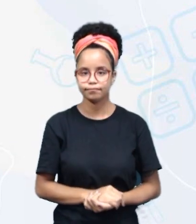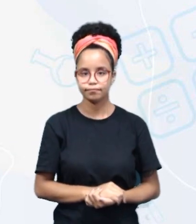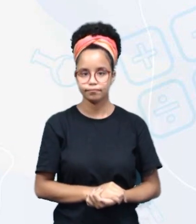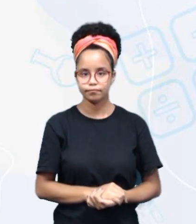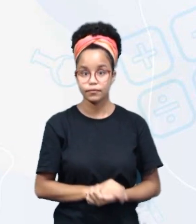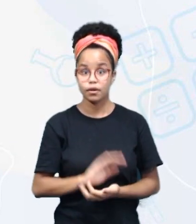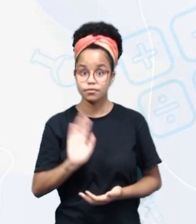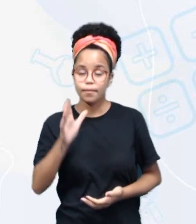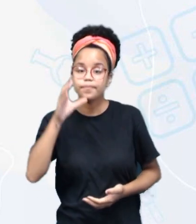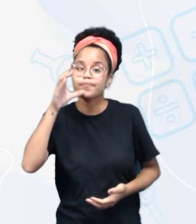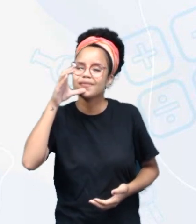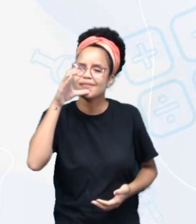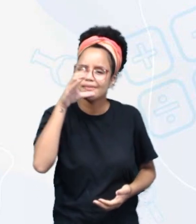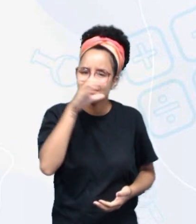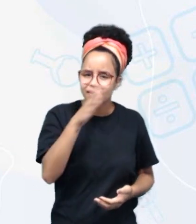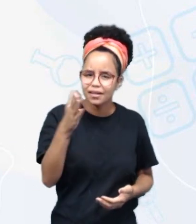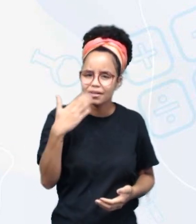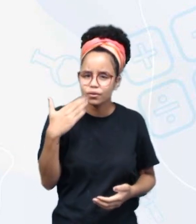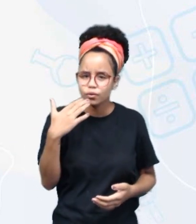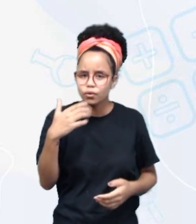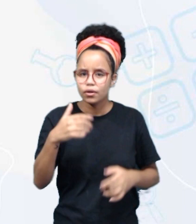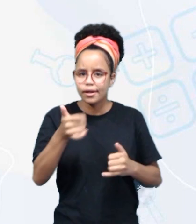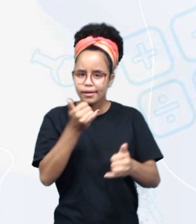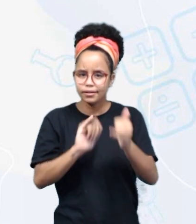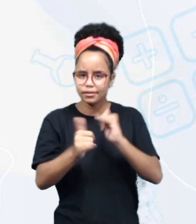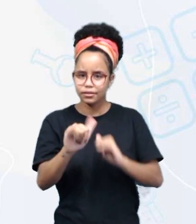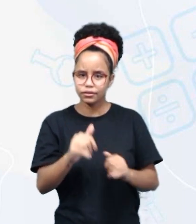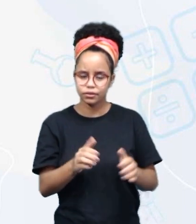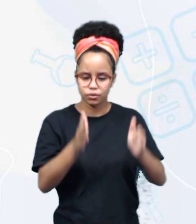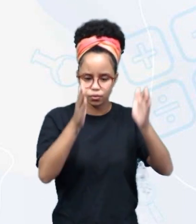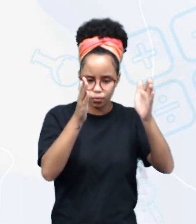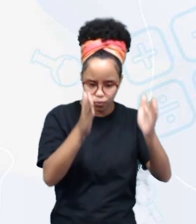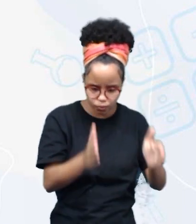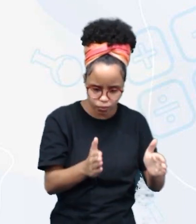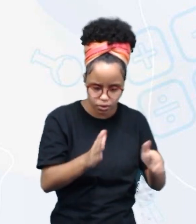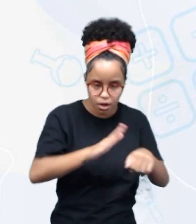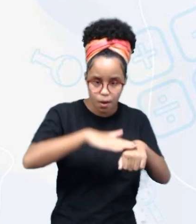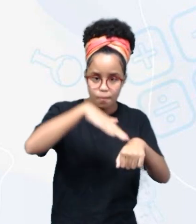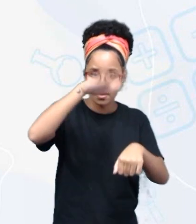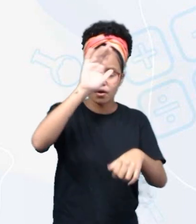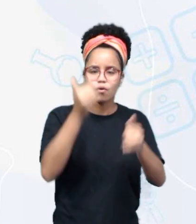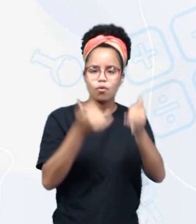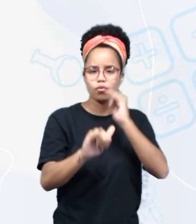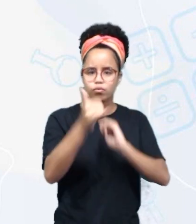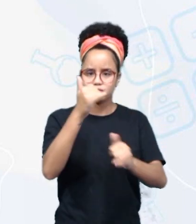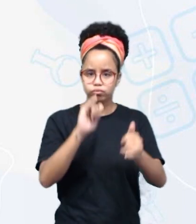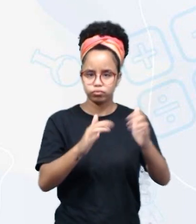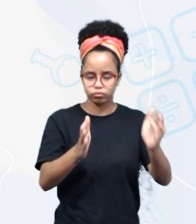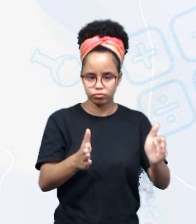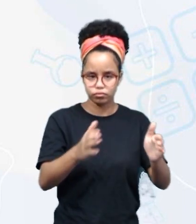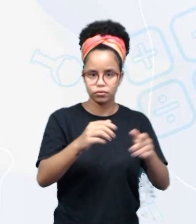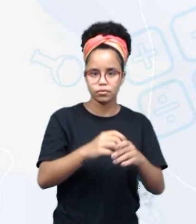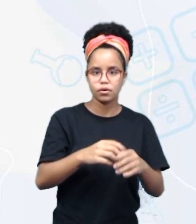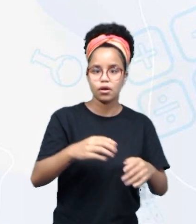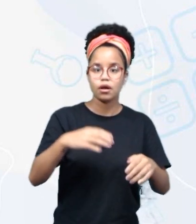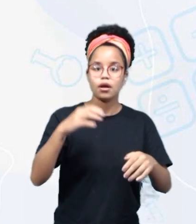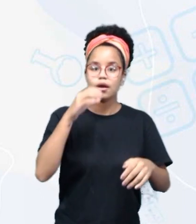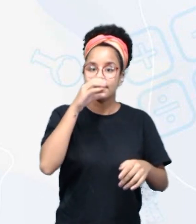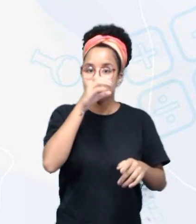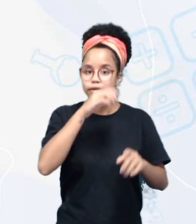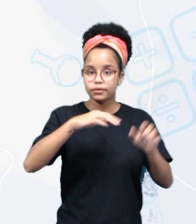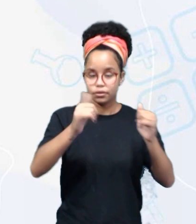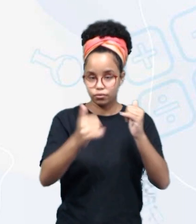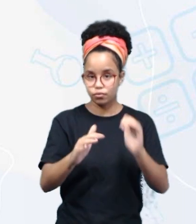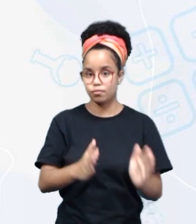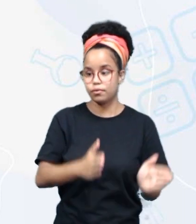Já calor é a energia térmica que passa de um corpo de maior energia cinética para outro de menor energia cinética.